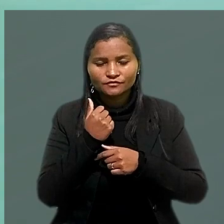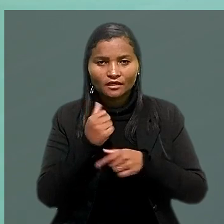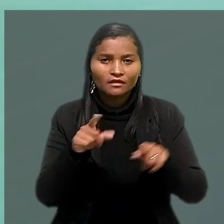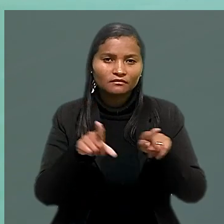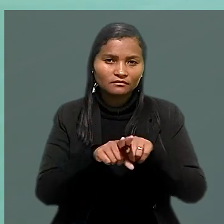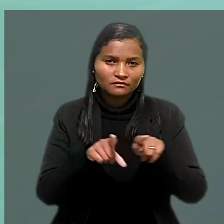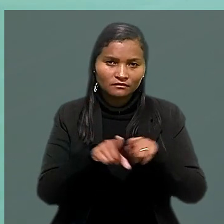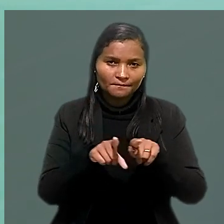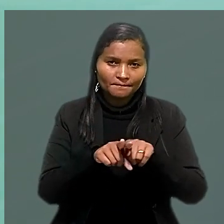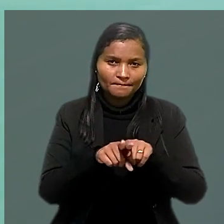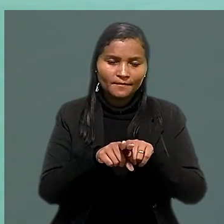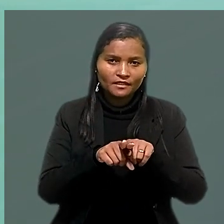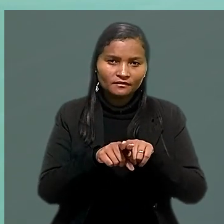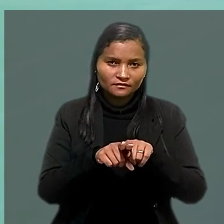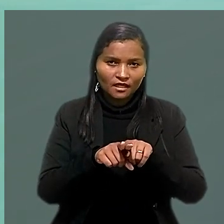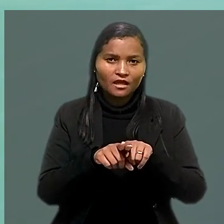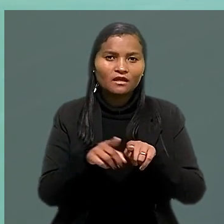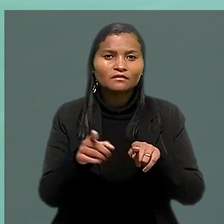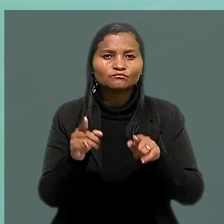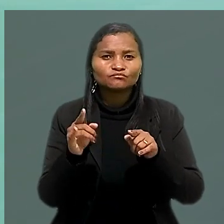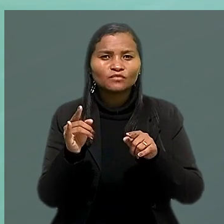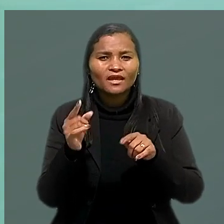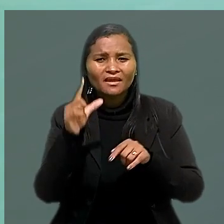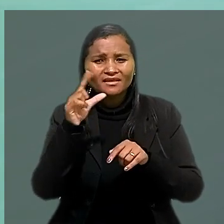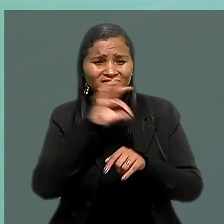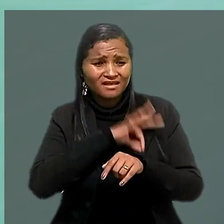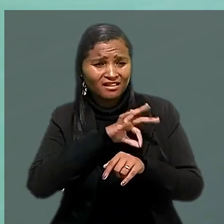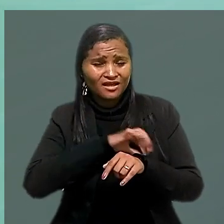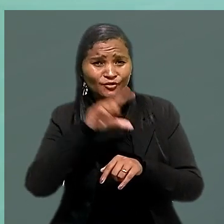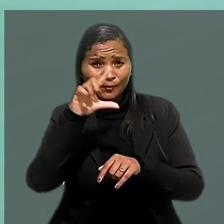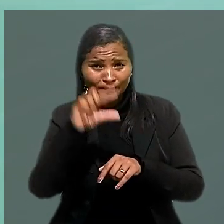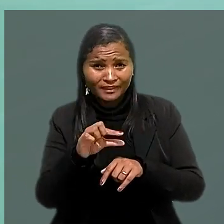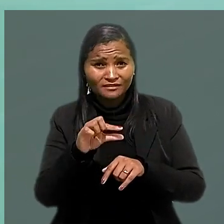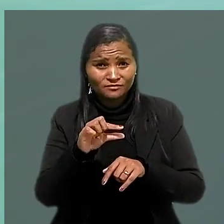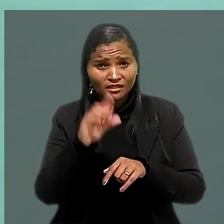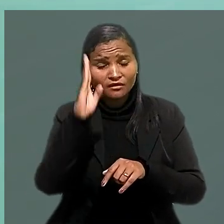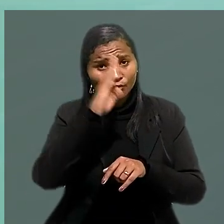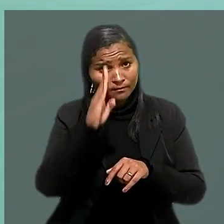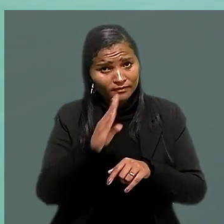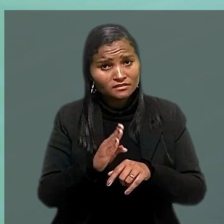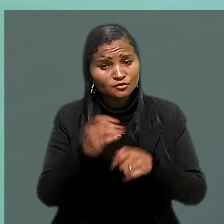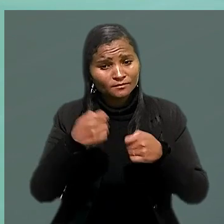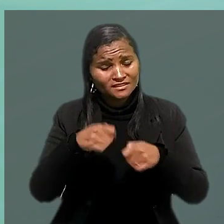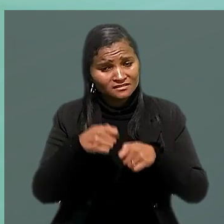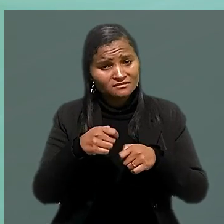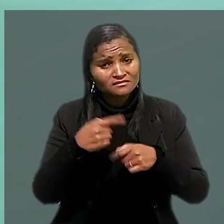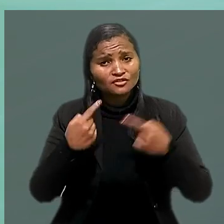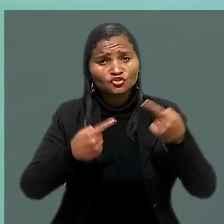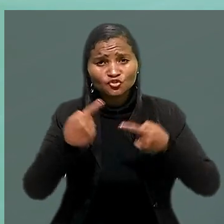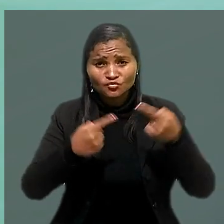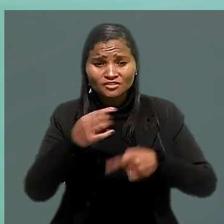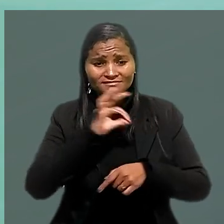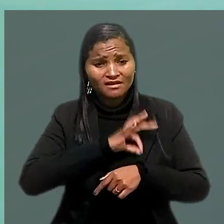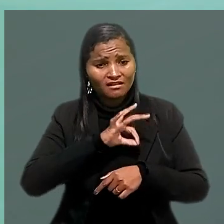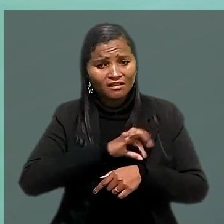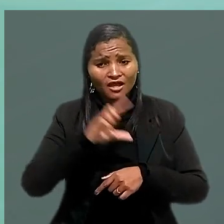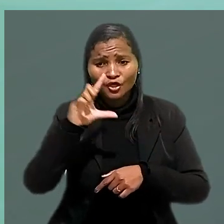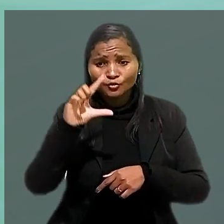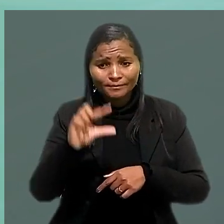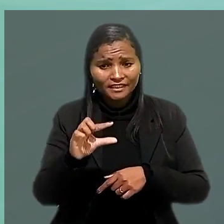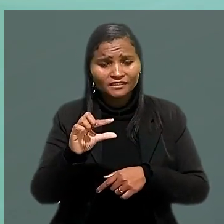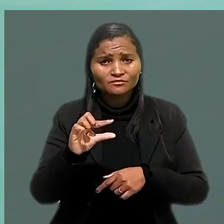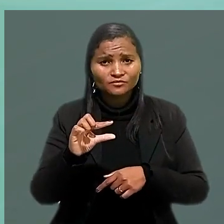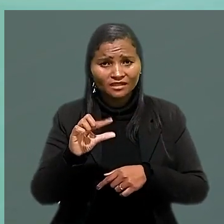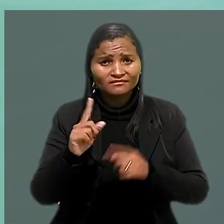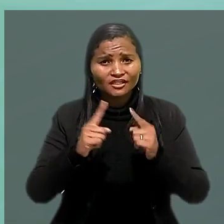infantil. Também o Instituto da Renda Mínima. O Brasil precisa discutir a renda mínima, uma